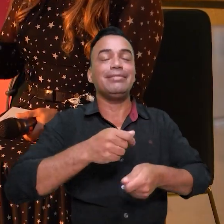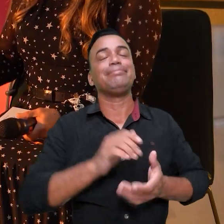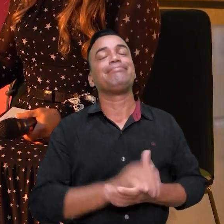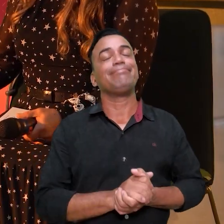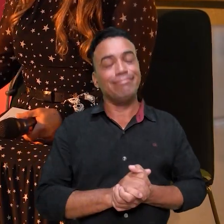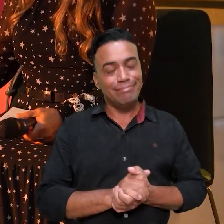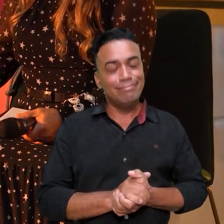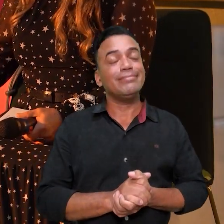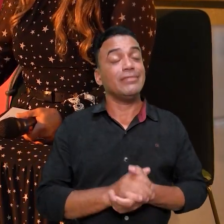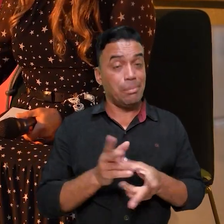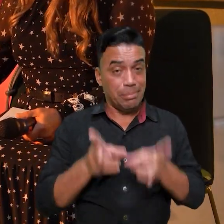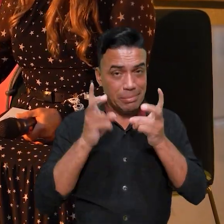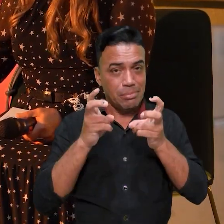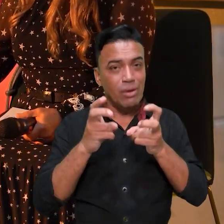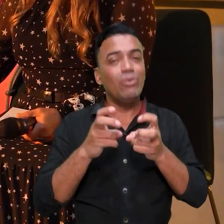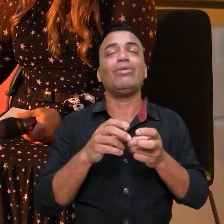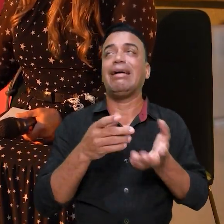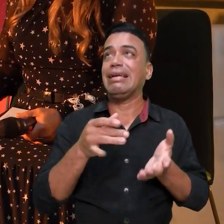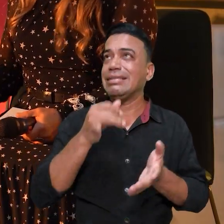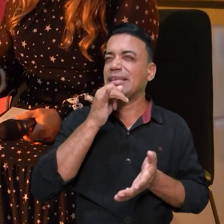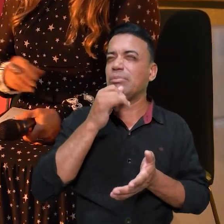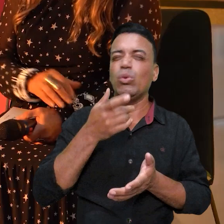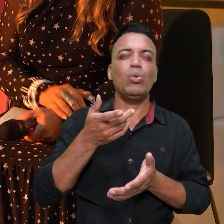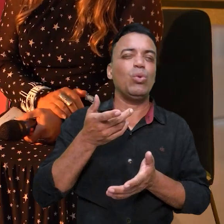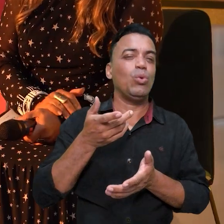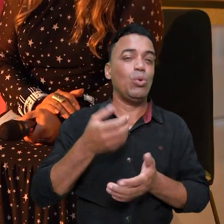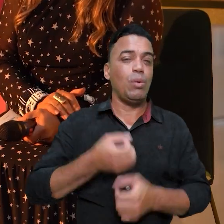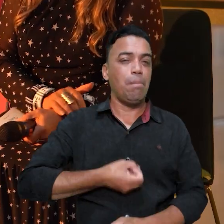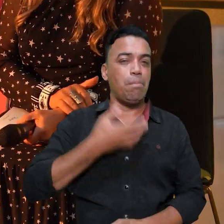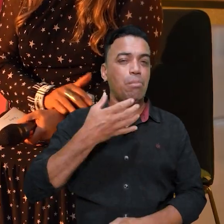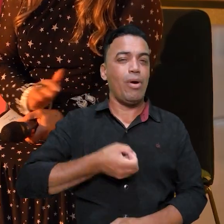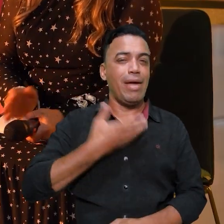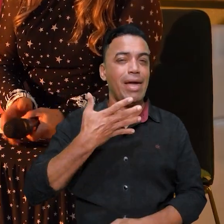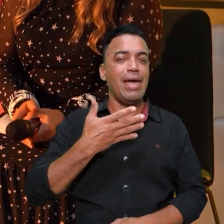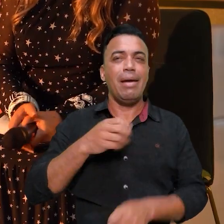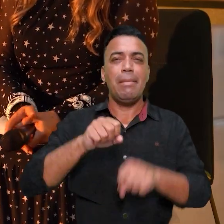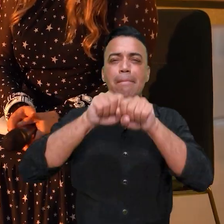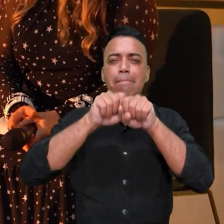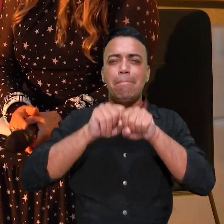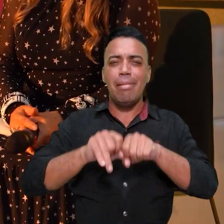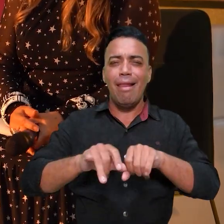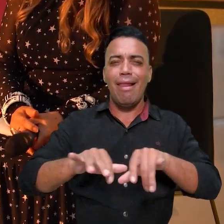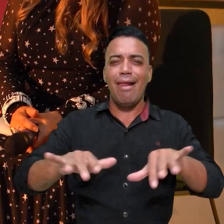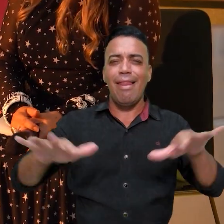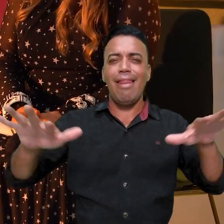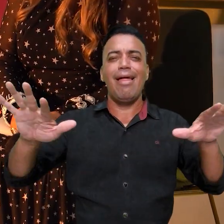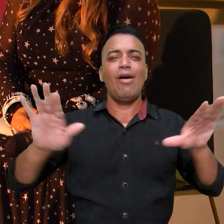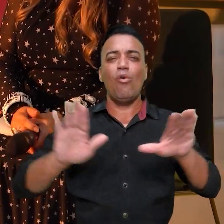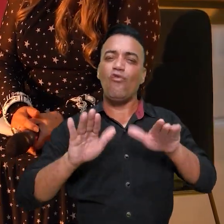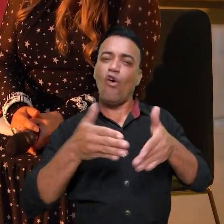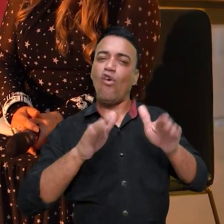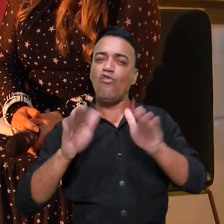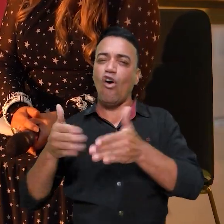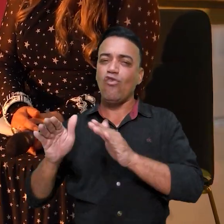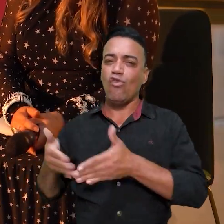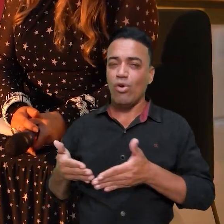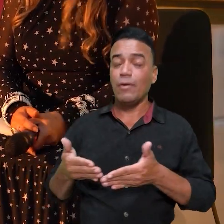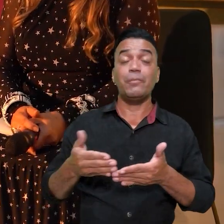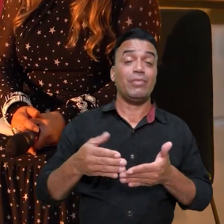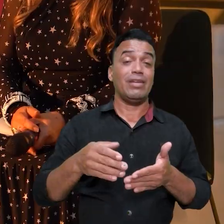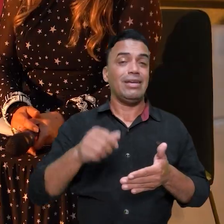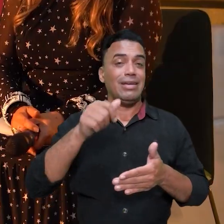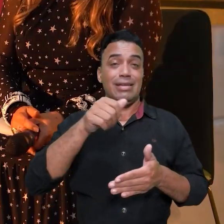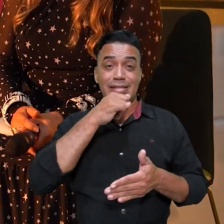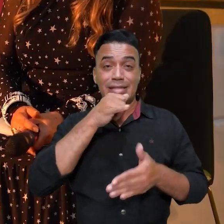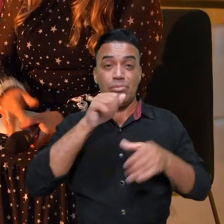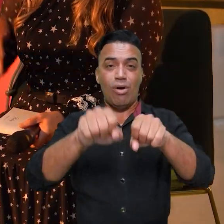ver com isso também. É impressionante como esse poema ele atinge vários alvos, né? Você vê aqueles outdoors de alunos que